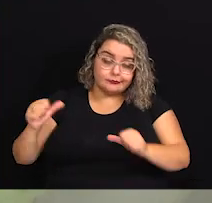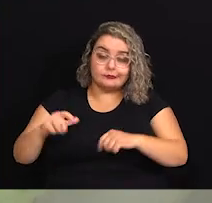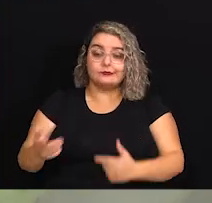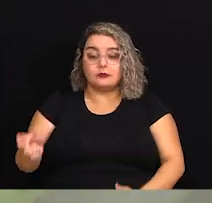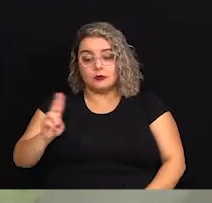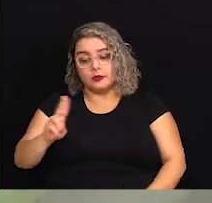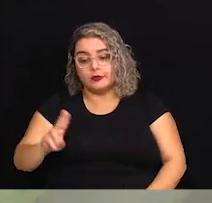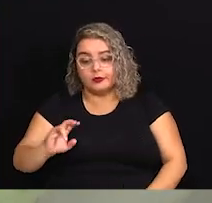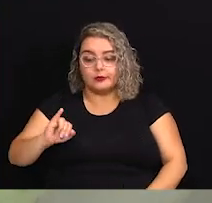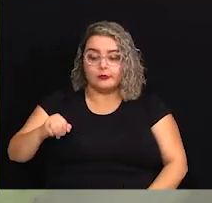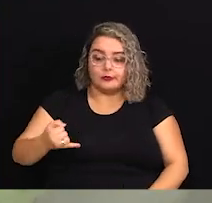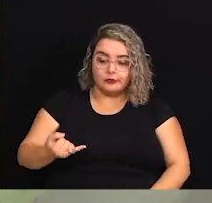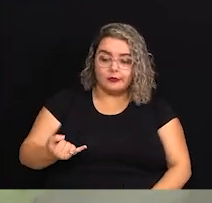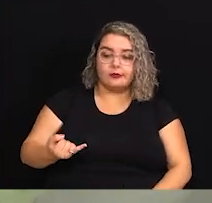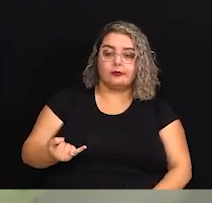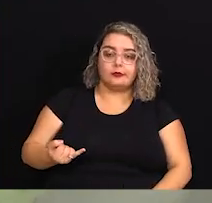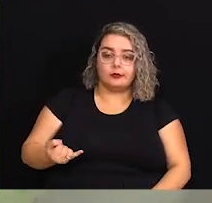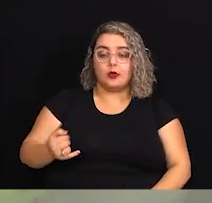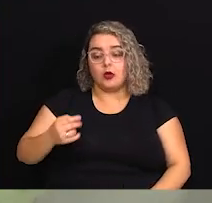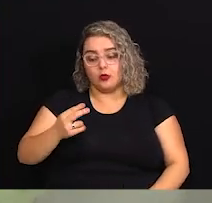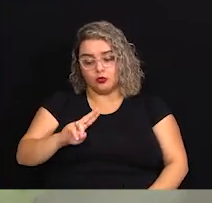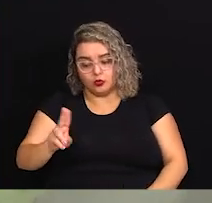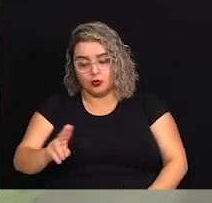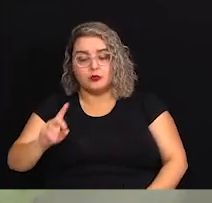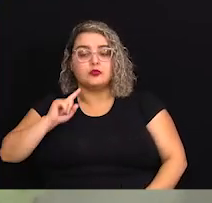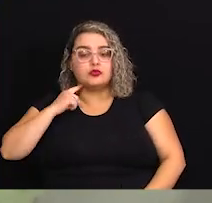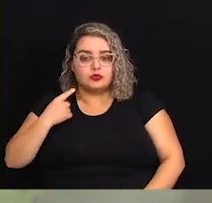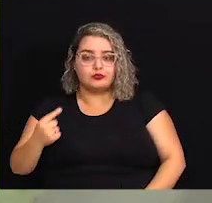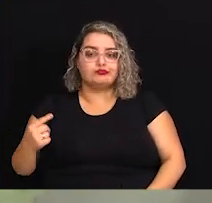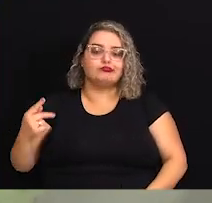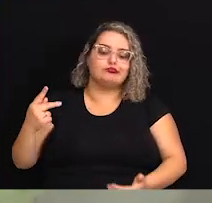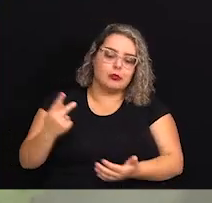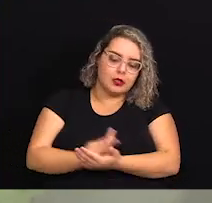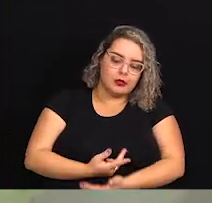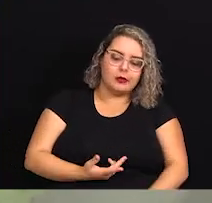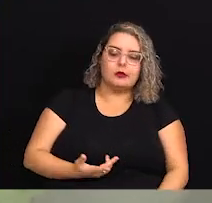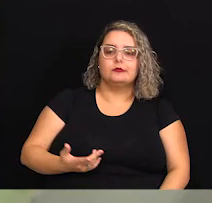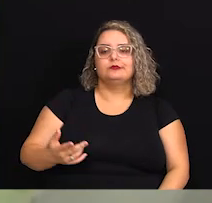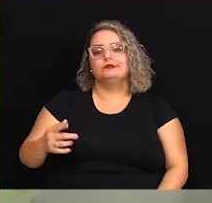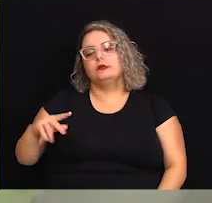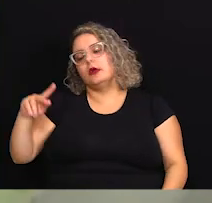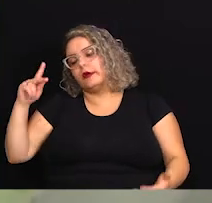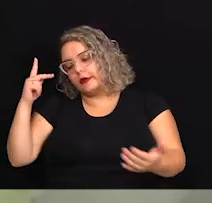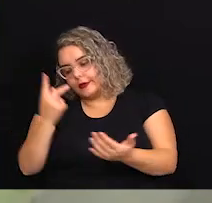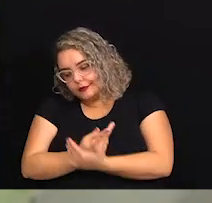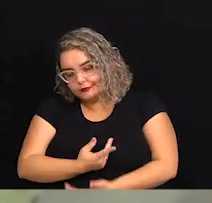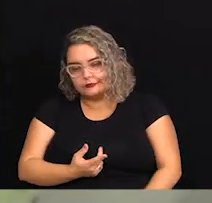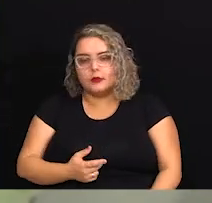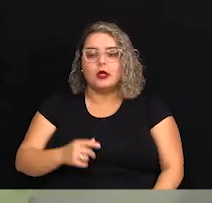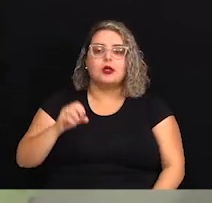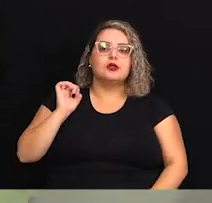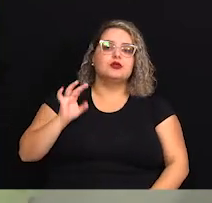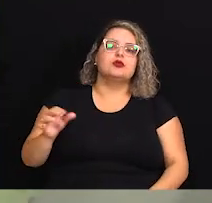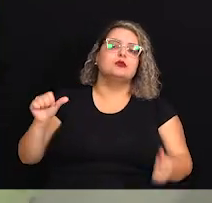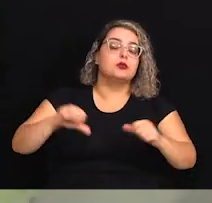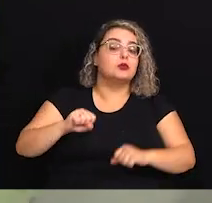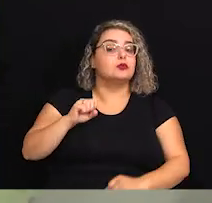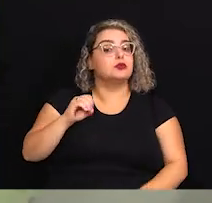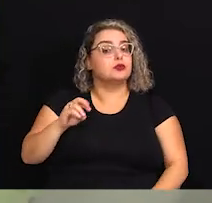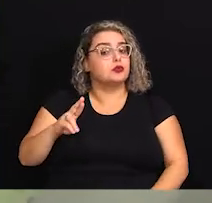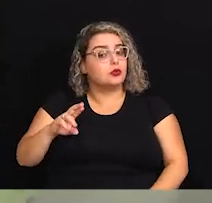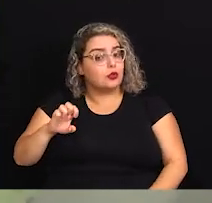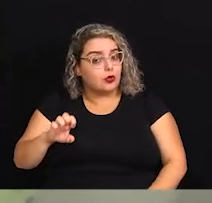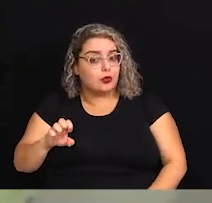nome negativado uma vez, limpou, não conseguiu honrar, vai ter o nome negativado de novo. Então isso só vai prejudicando o score